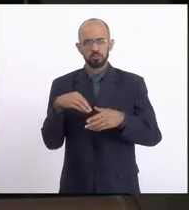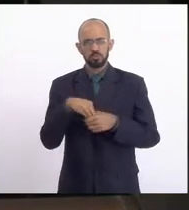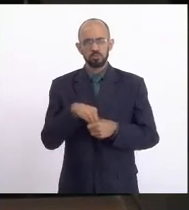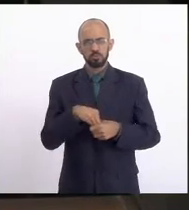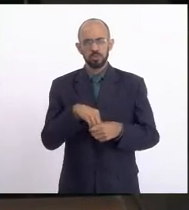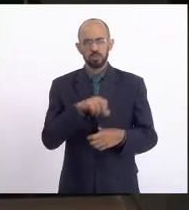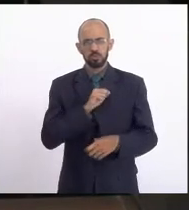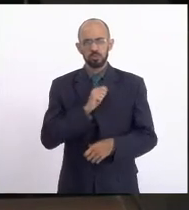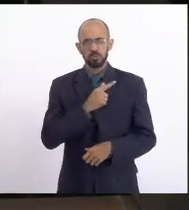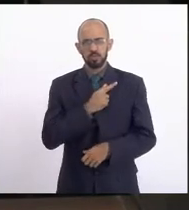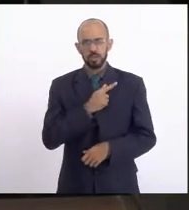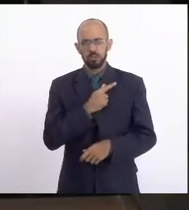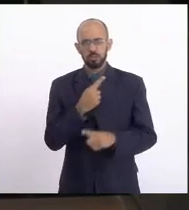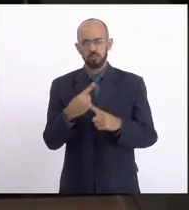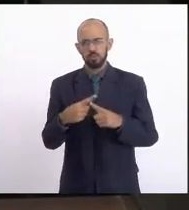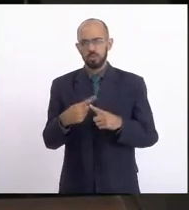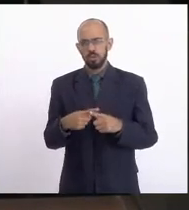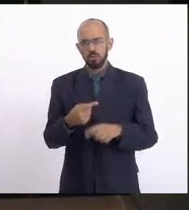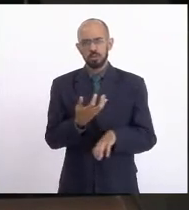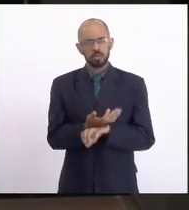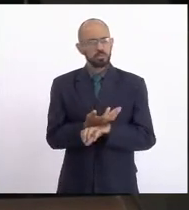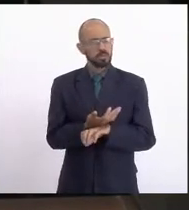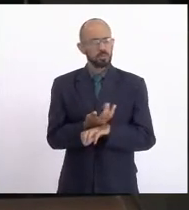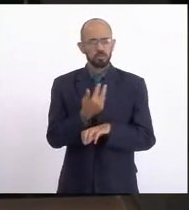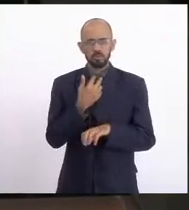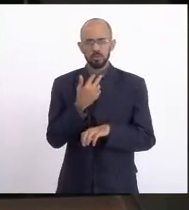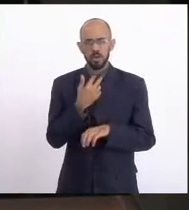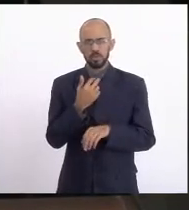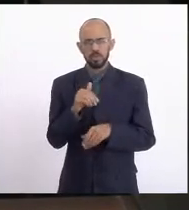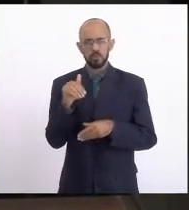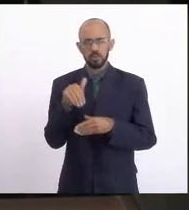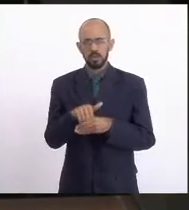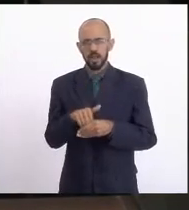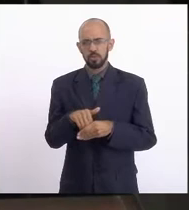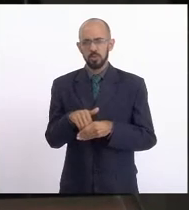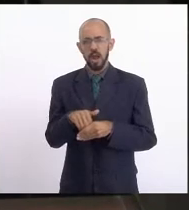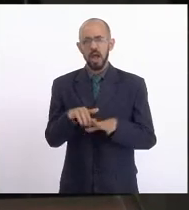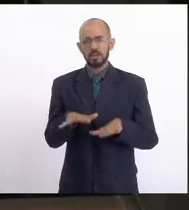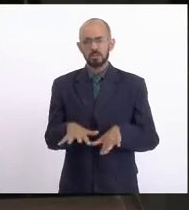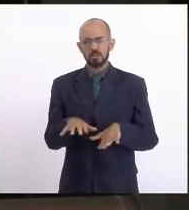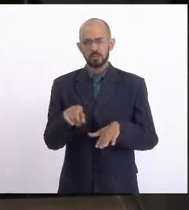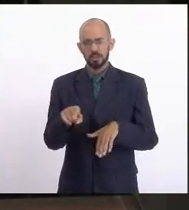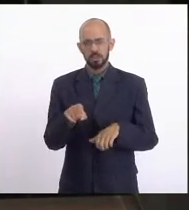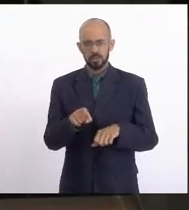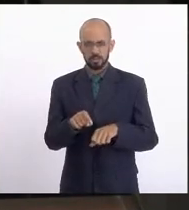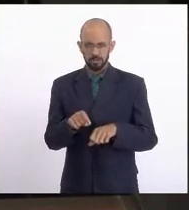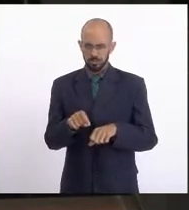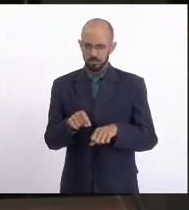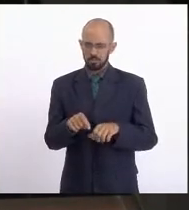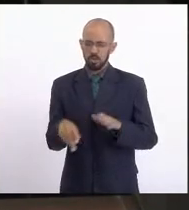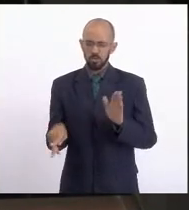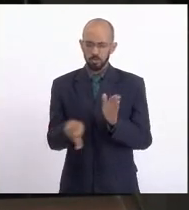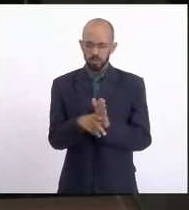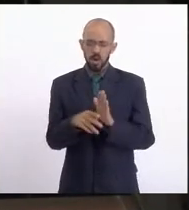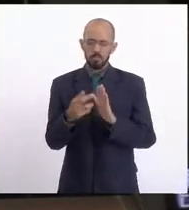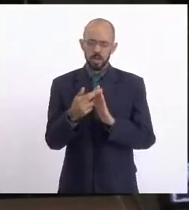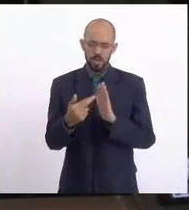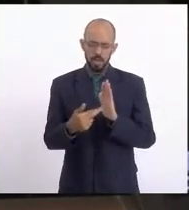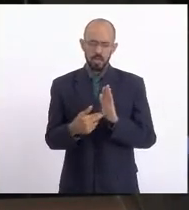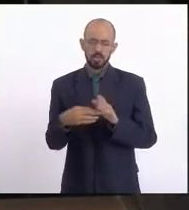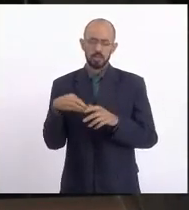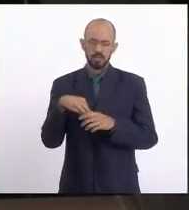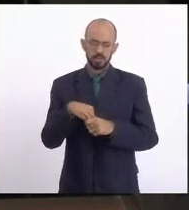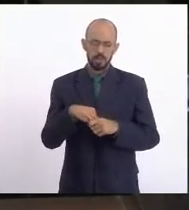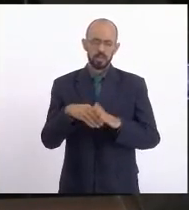ser votada assim, de uma hora para outra, em 24 horas, pelo próprio regimento interno da Câmara Municipal de São Gonçalo, ao